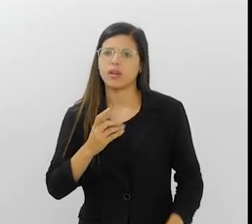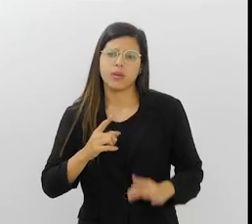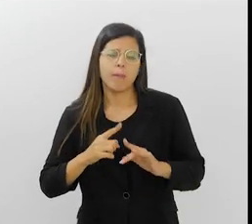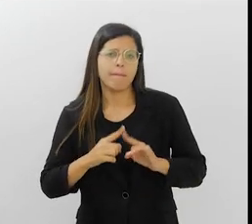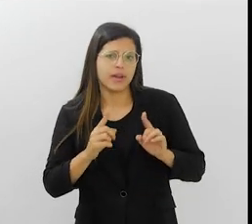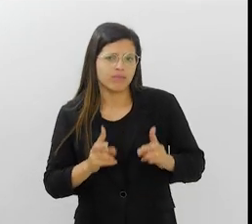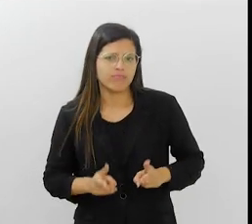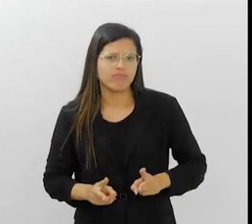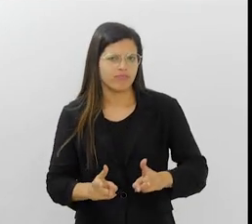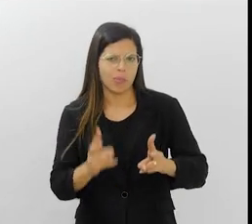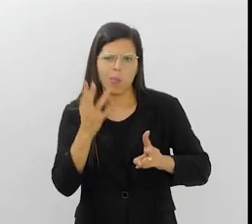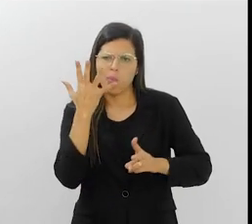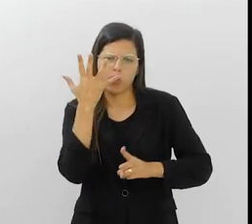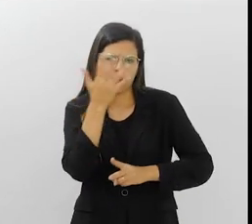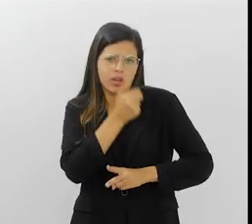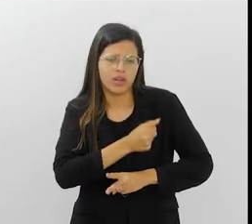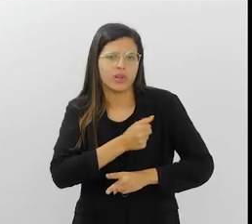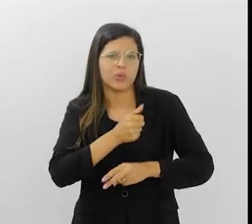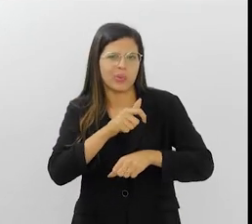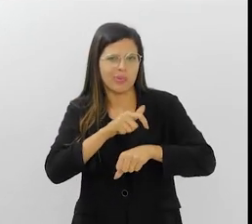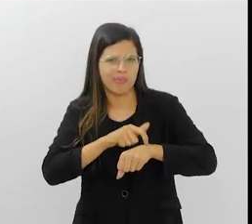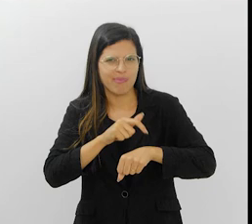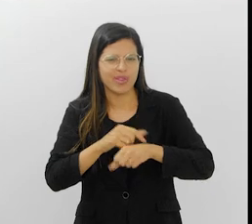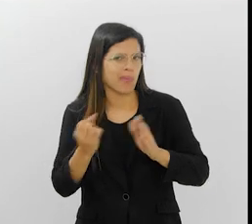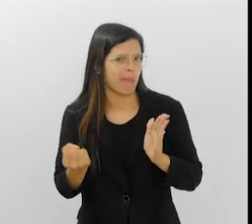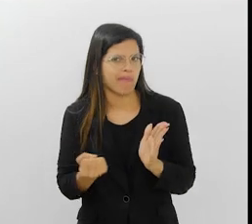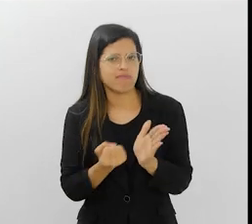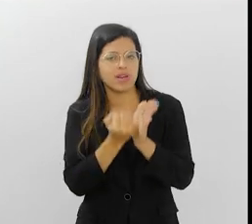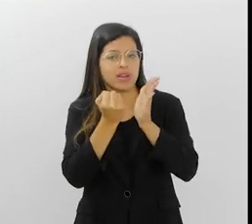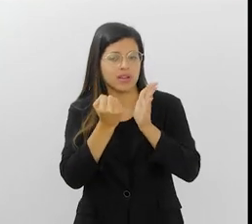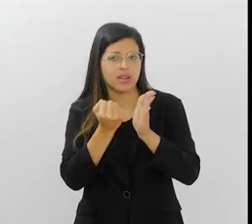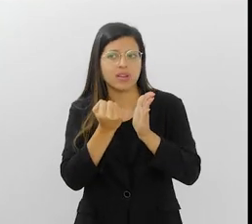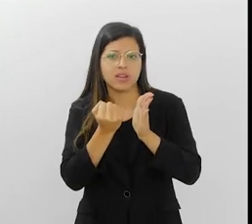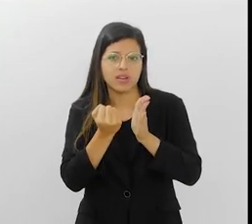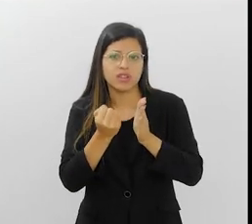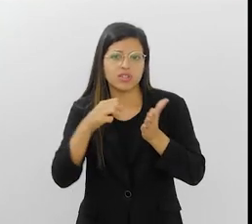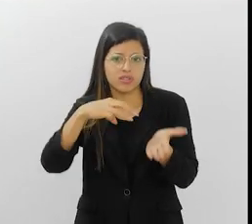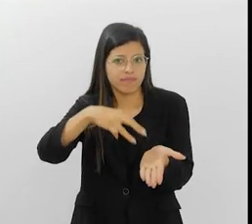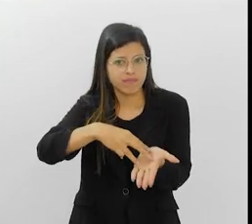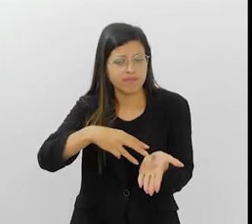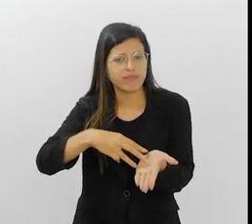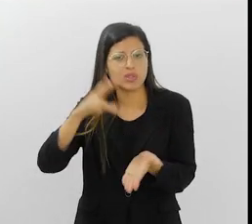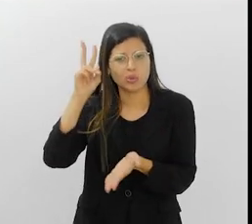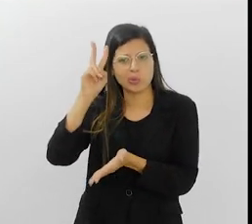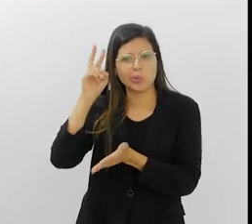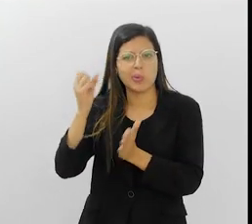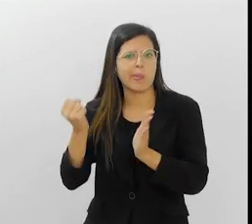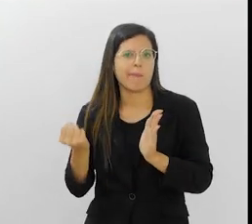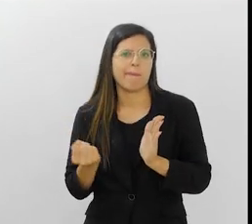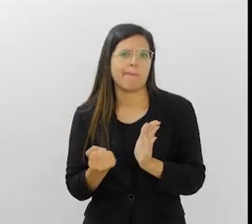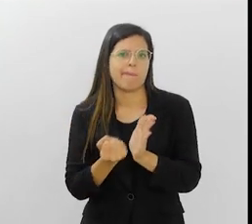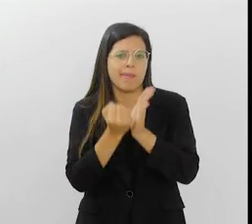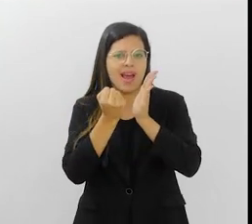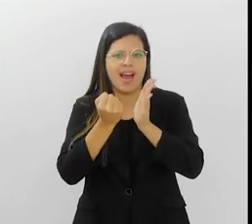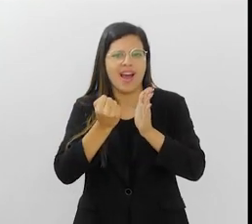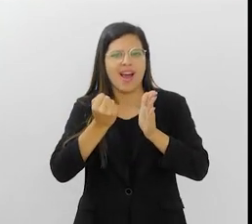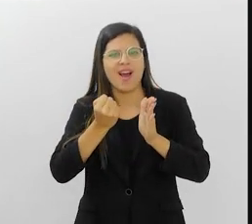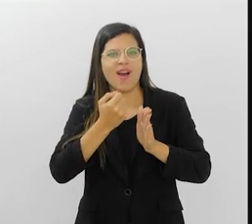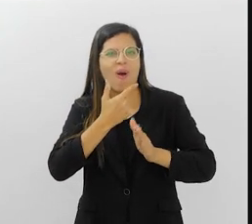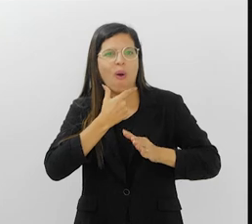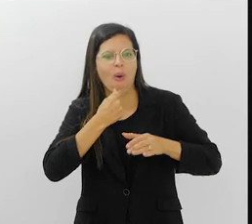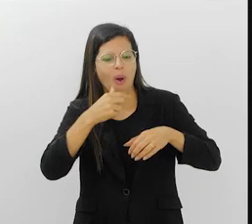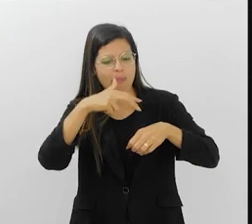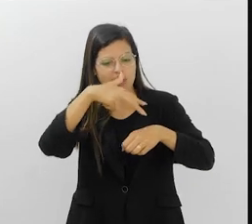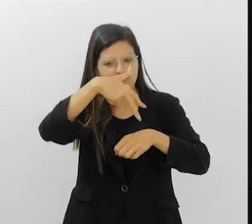Mas isso não tira o brilho do momento, né? Eu repito, são momentos da Sapucaí que são históricos, né? Momento histórico. O